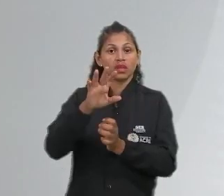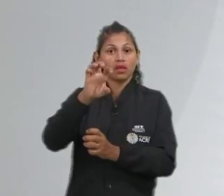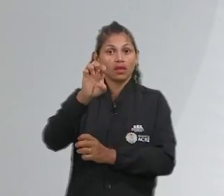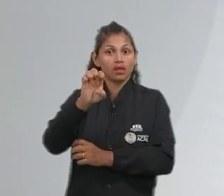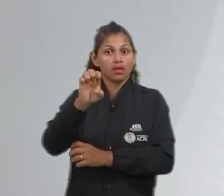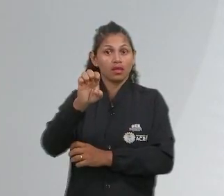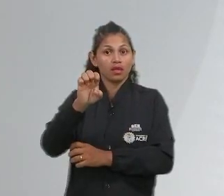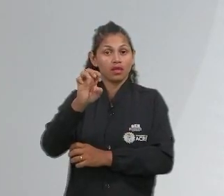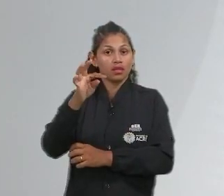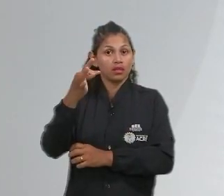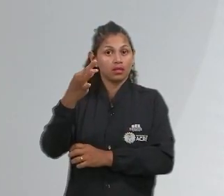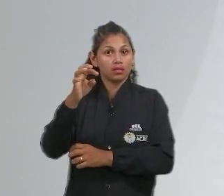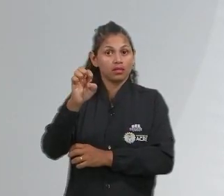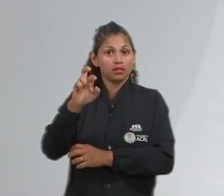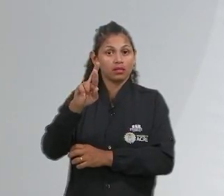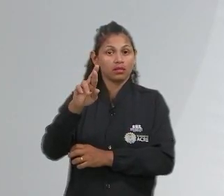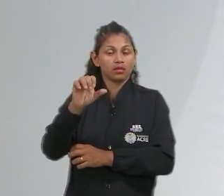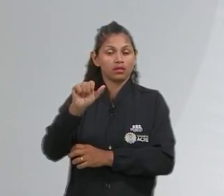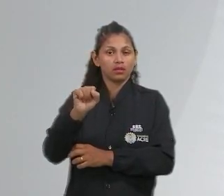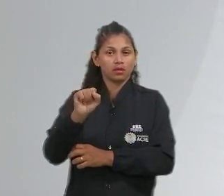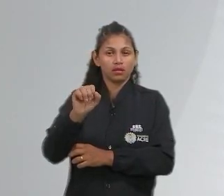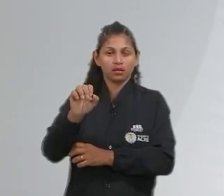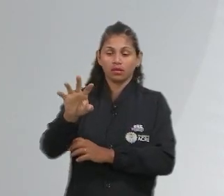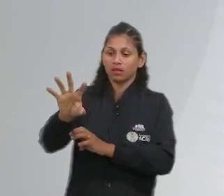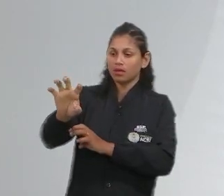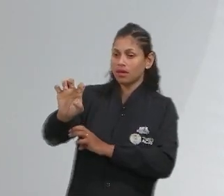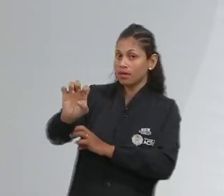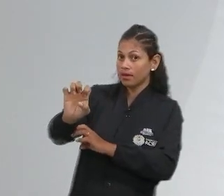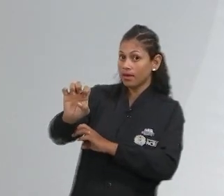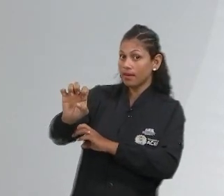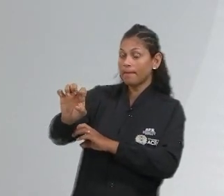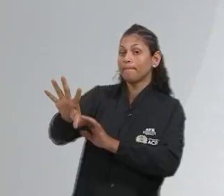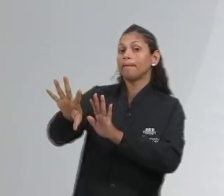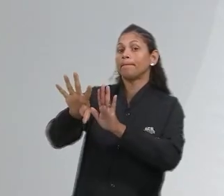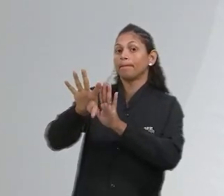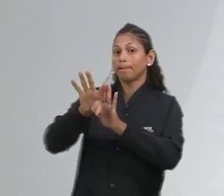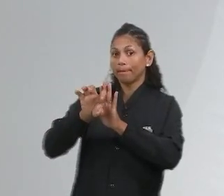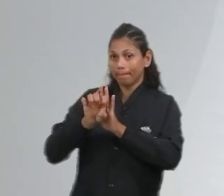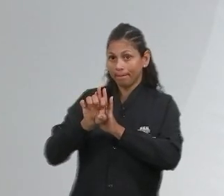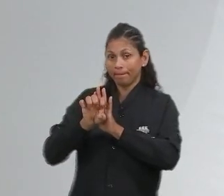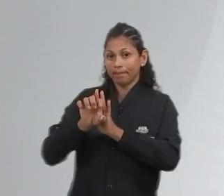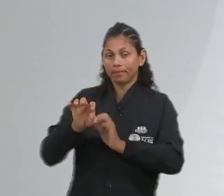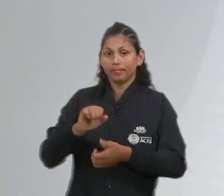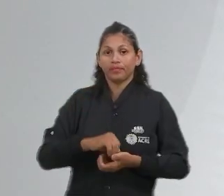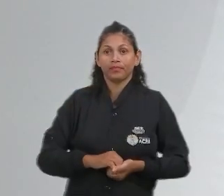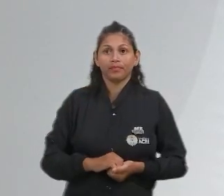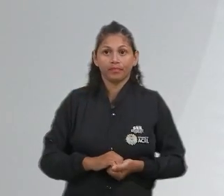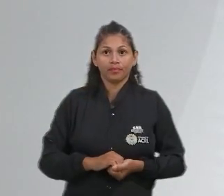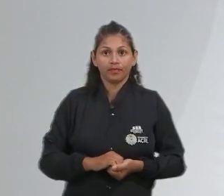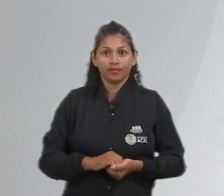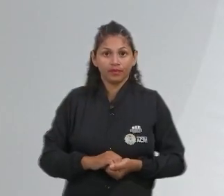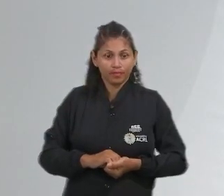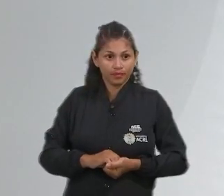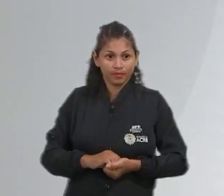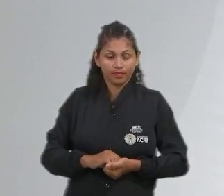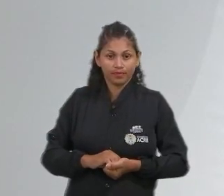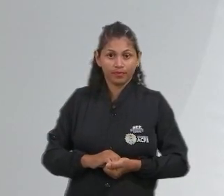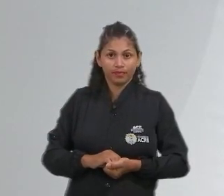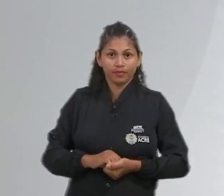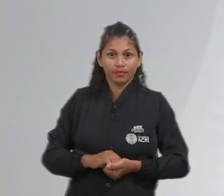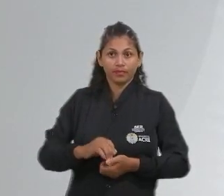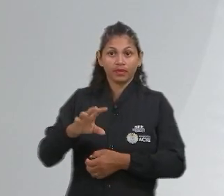éteres. Tenham cuidado, tá, pessoal? Nós temos a função éteres e temos a função